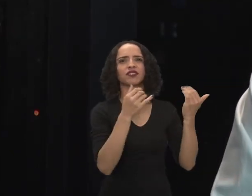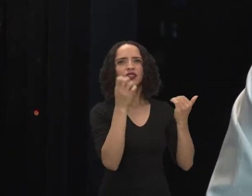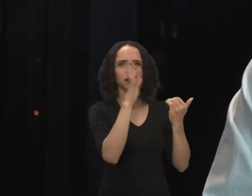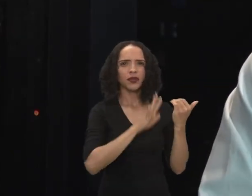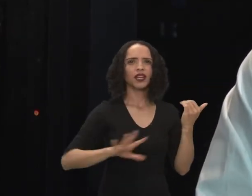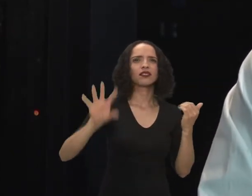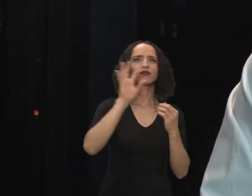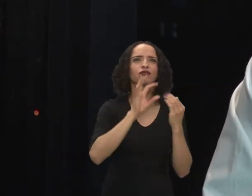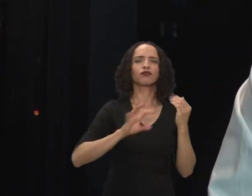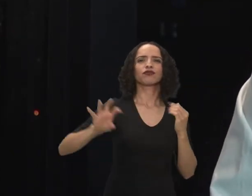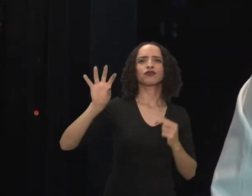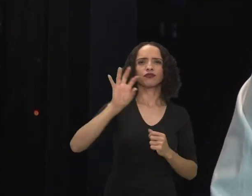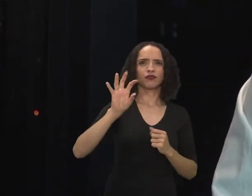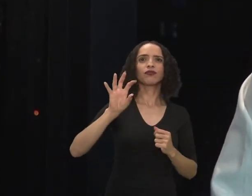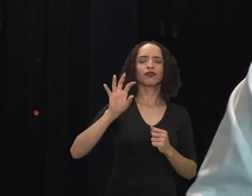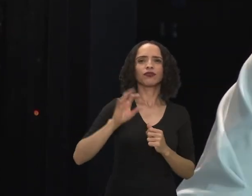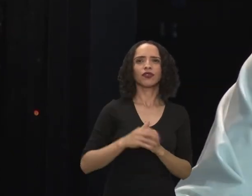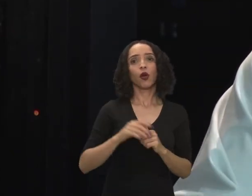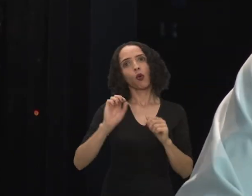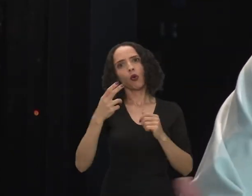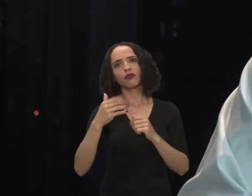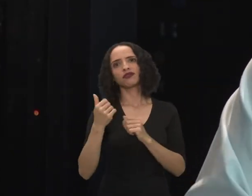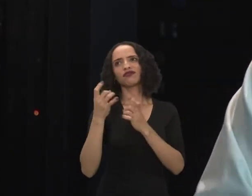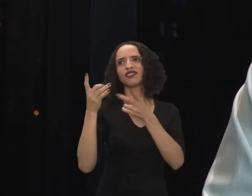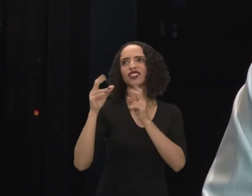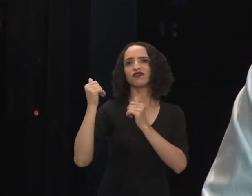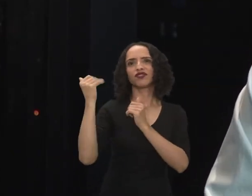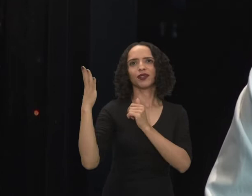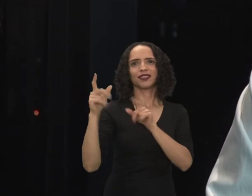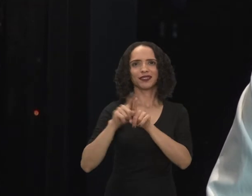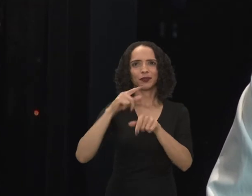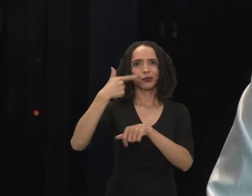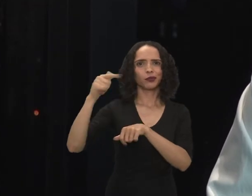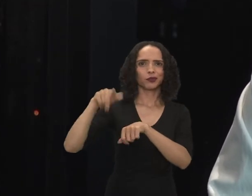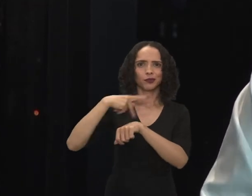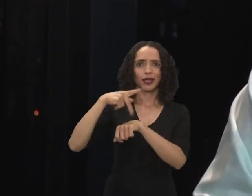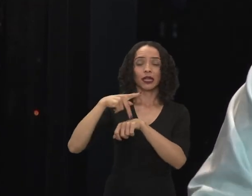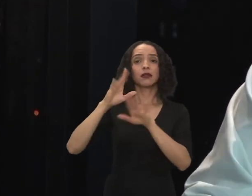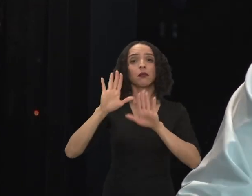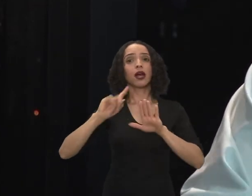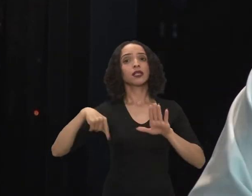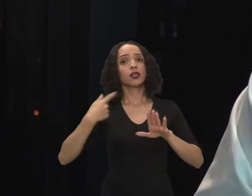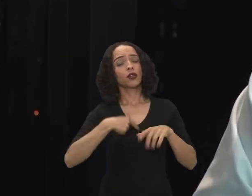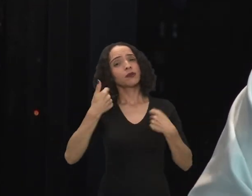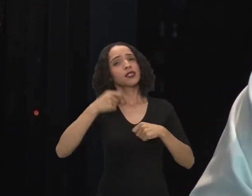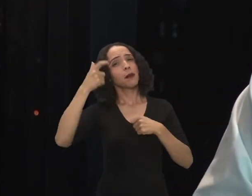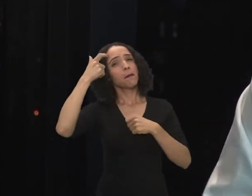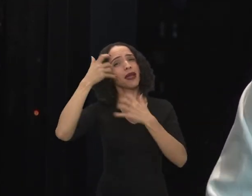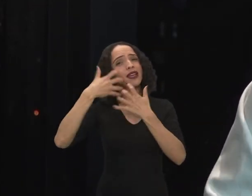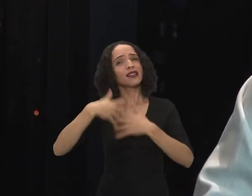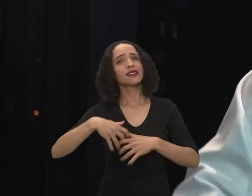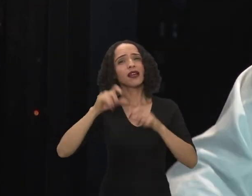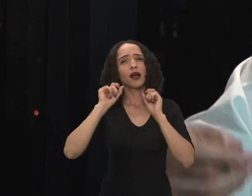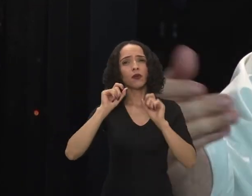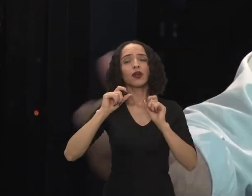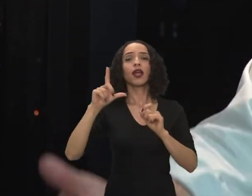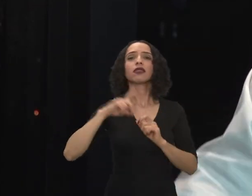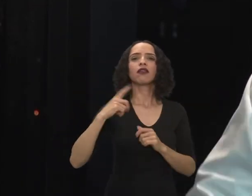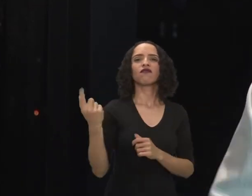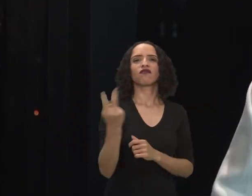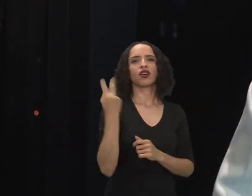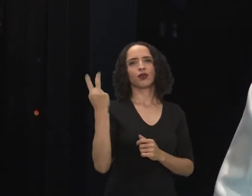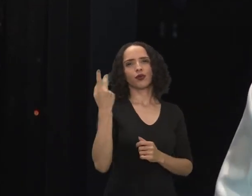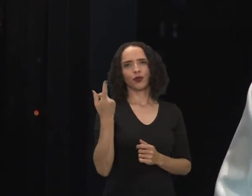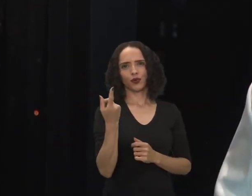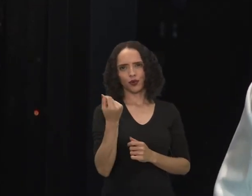Tá? A gente precisa avançar em agregar valor nesse produto e levar o